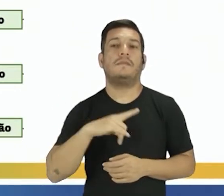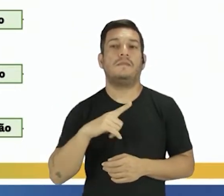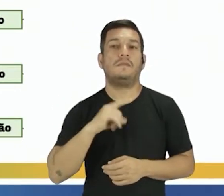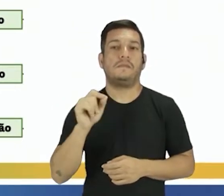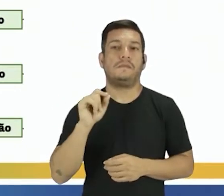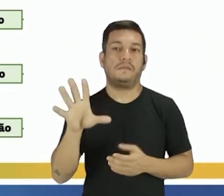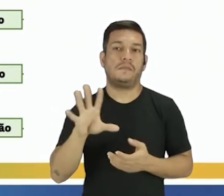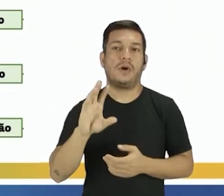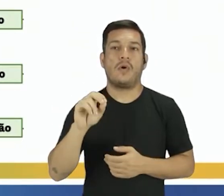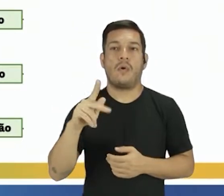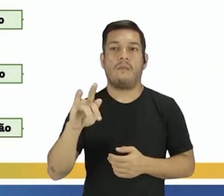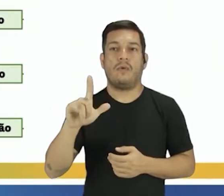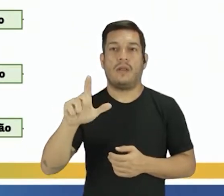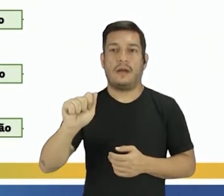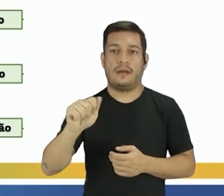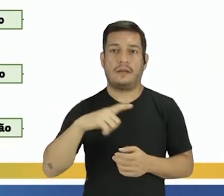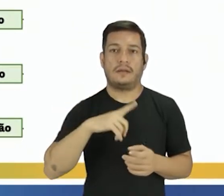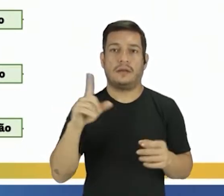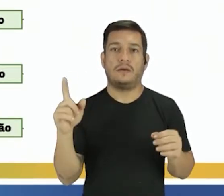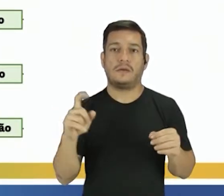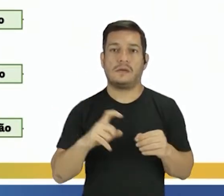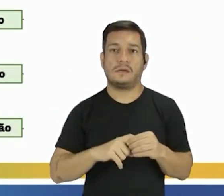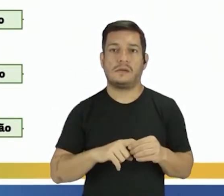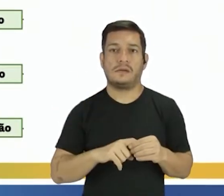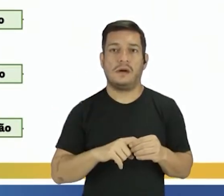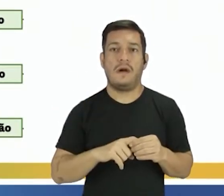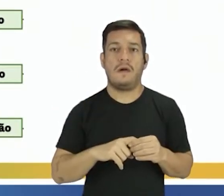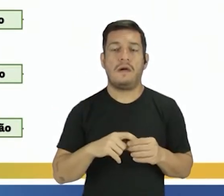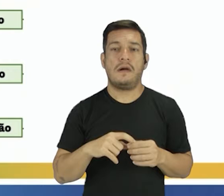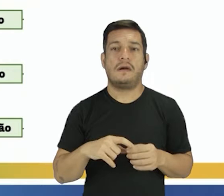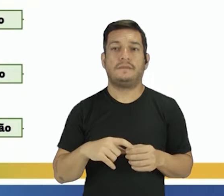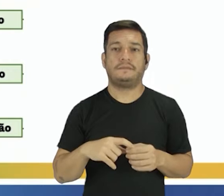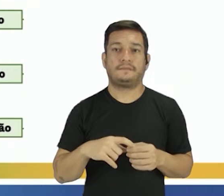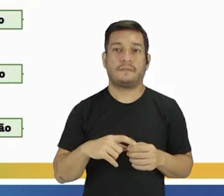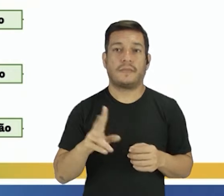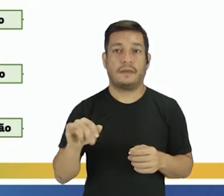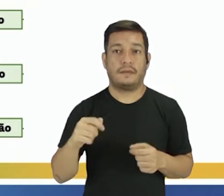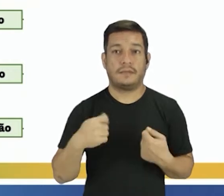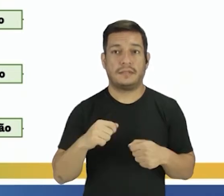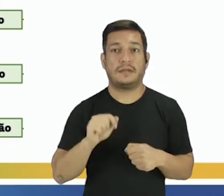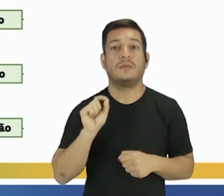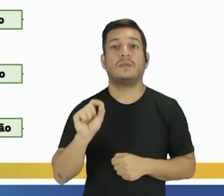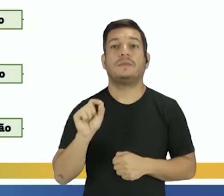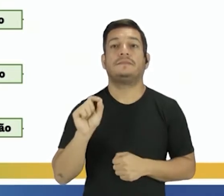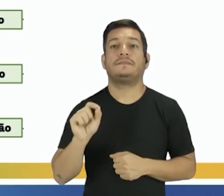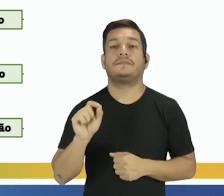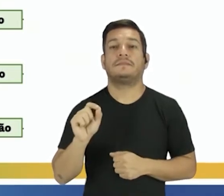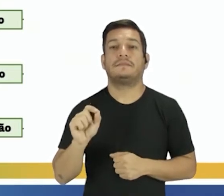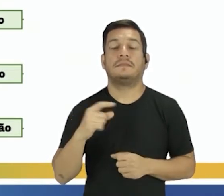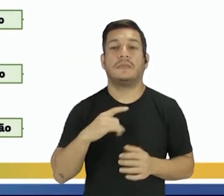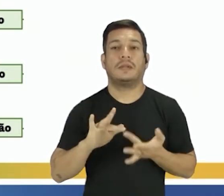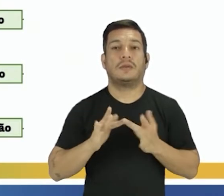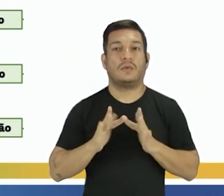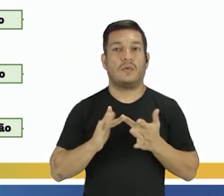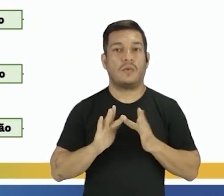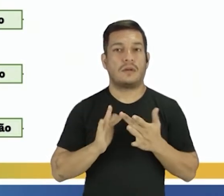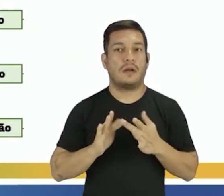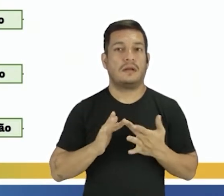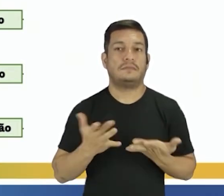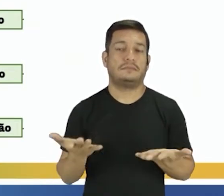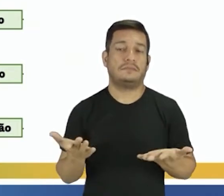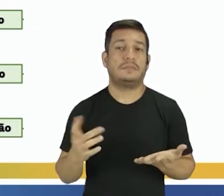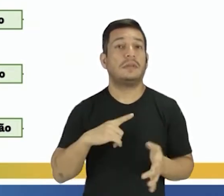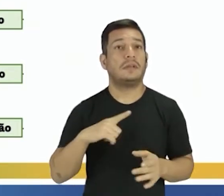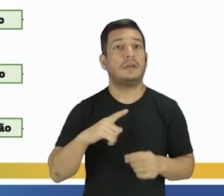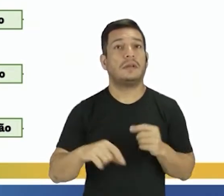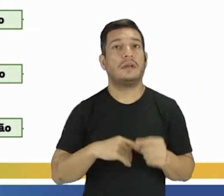a cópula, ou seja, que vai haver o cruzamento, os dois organismos vão ter que se tocar fisicamente. Nós